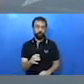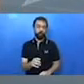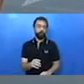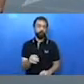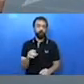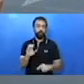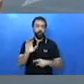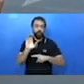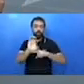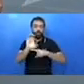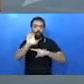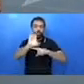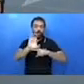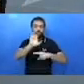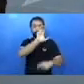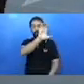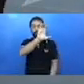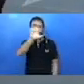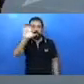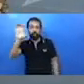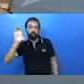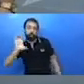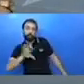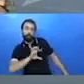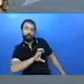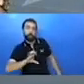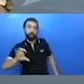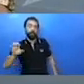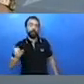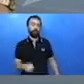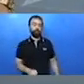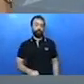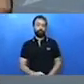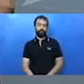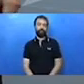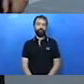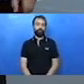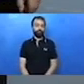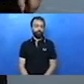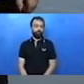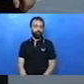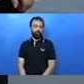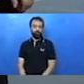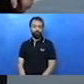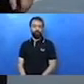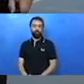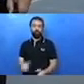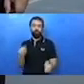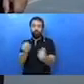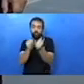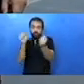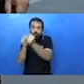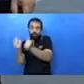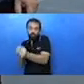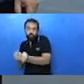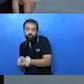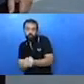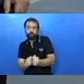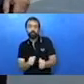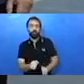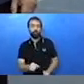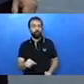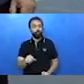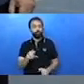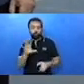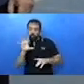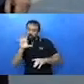pelos estados. Lembram? Cada pedacinho é um estado. E, juntando vários estados, dependendo